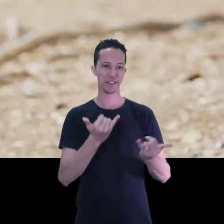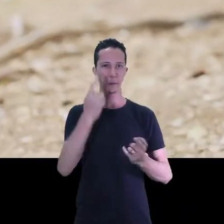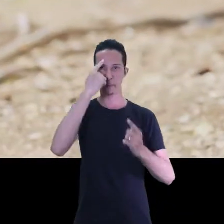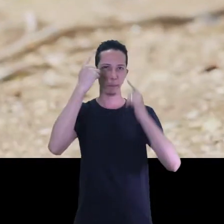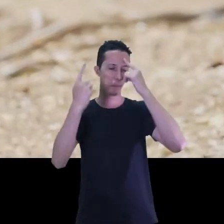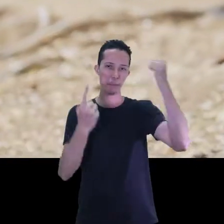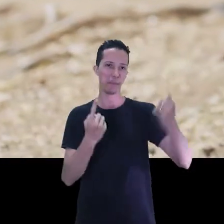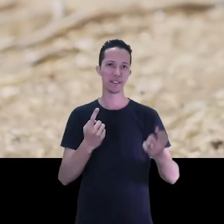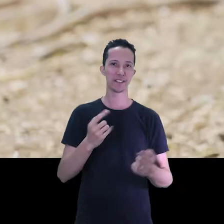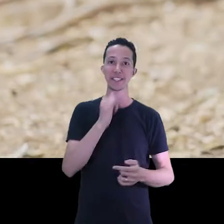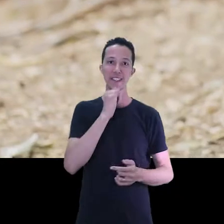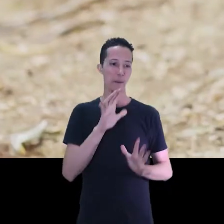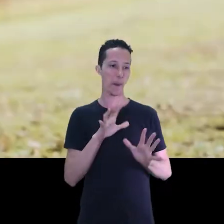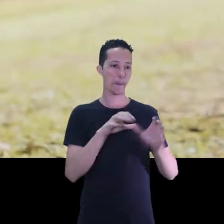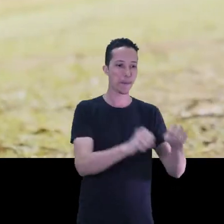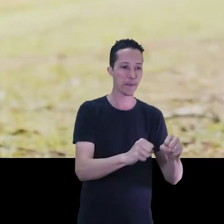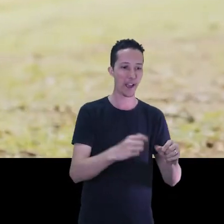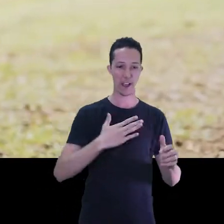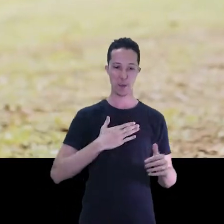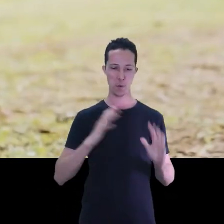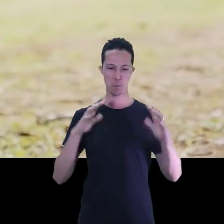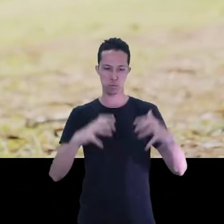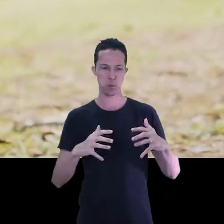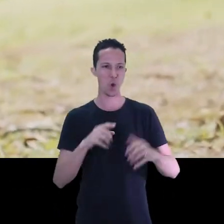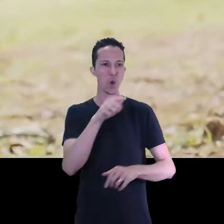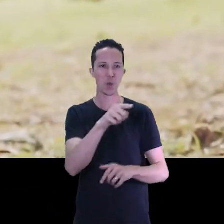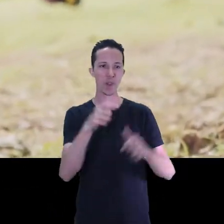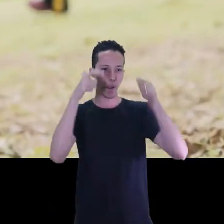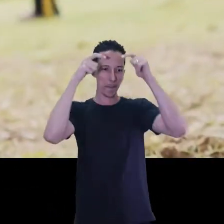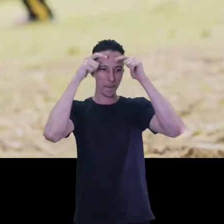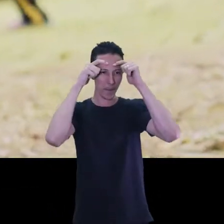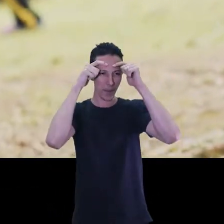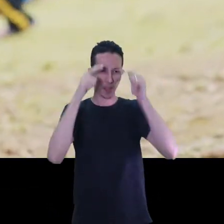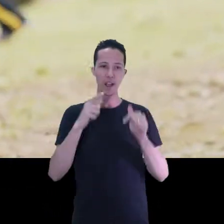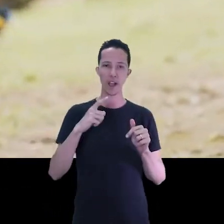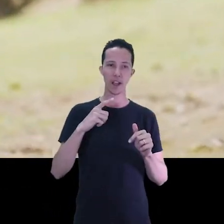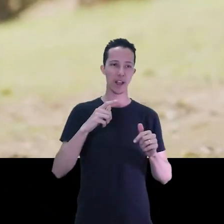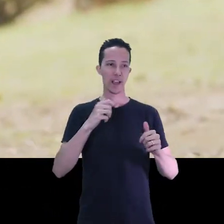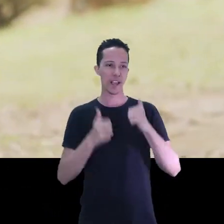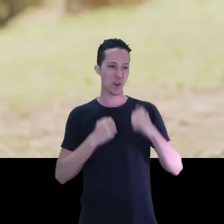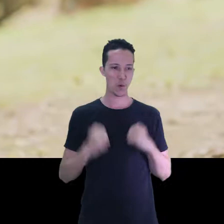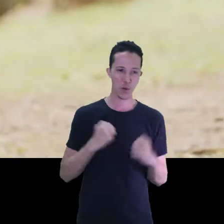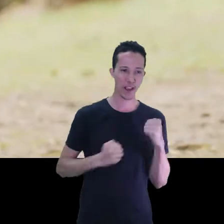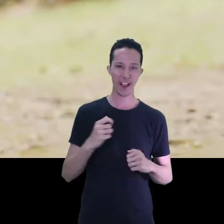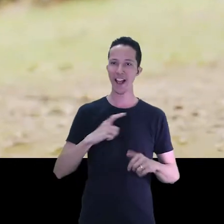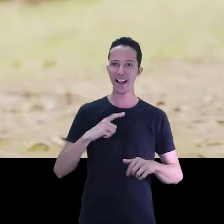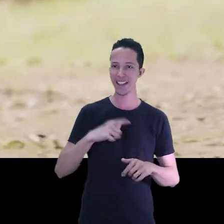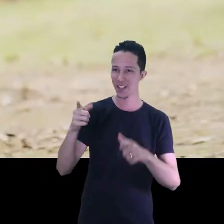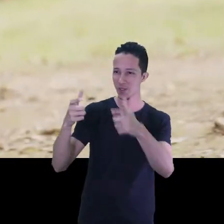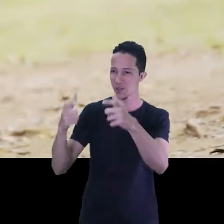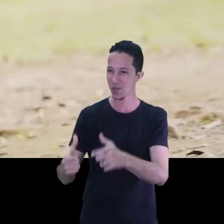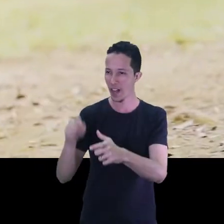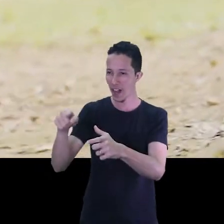surge um monte de coisa. Surge um pega-pega que você vira um monstro, eu viro uma princesa e a correria, e aí